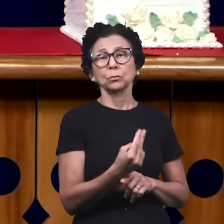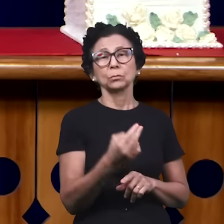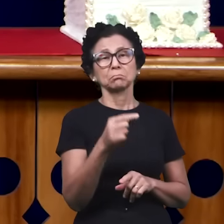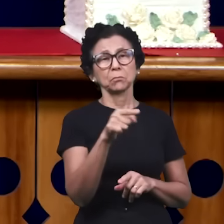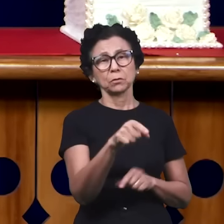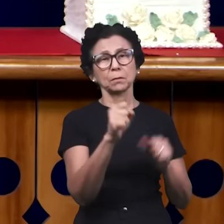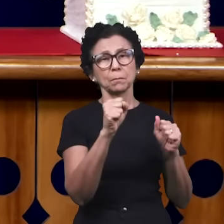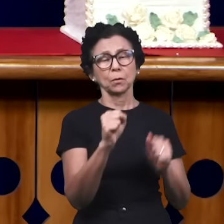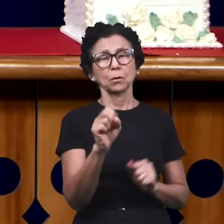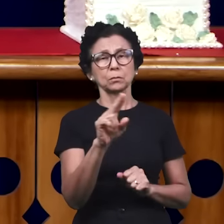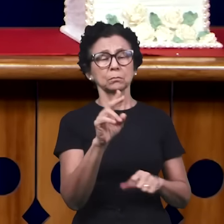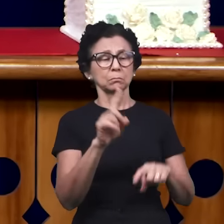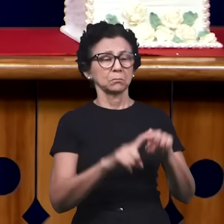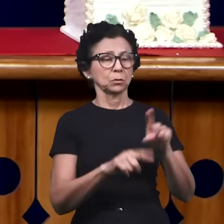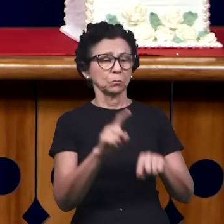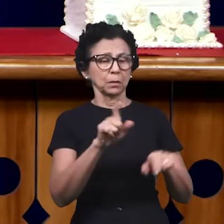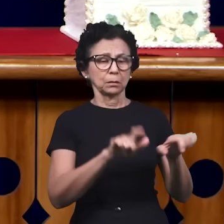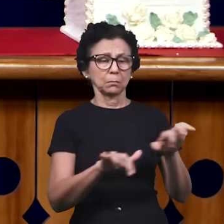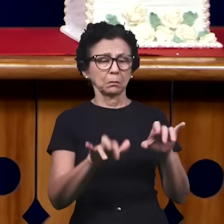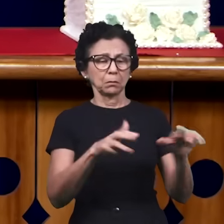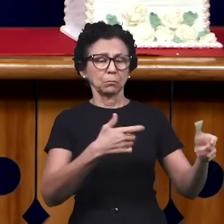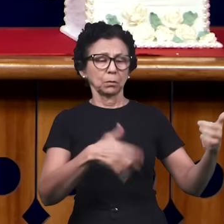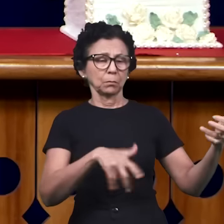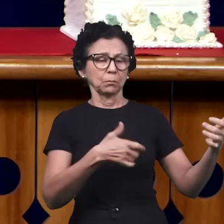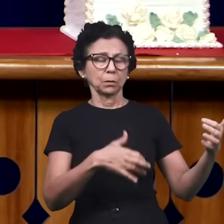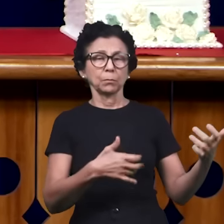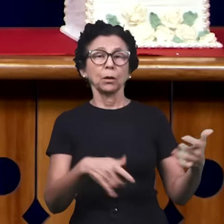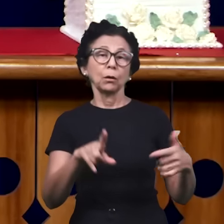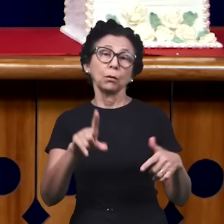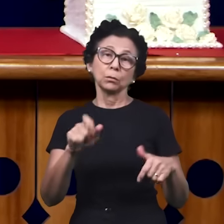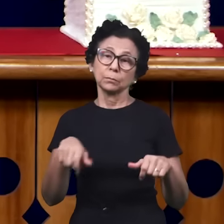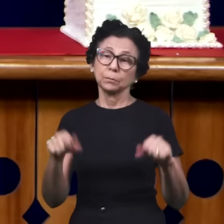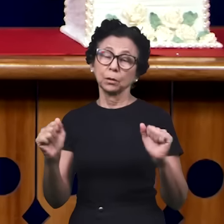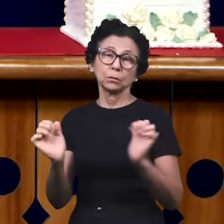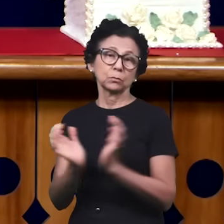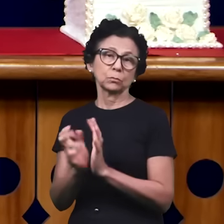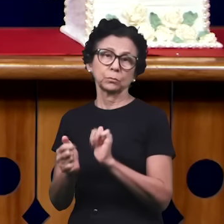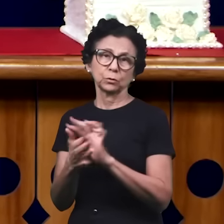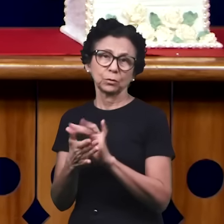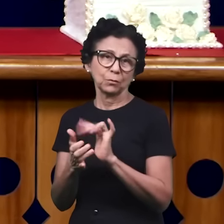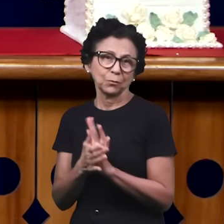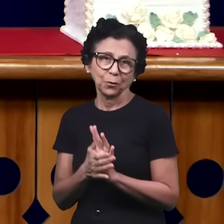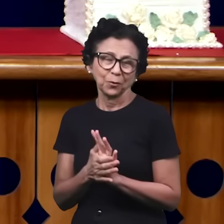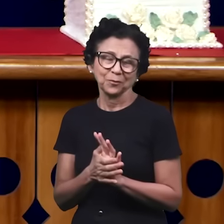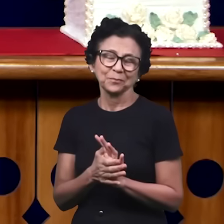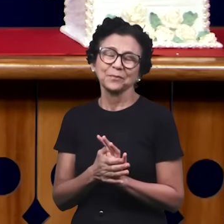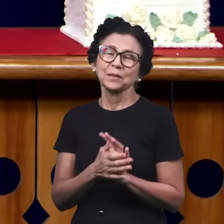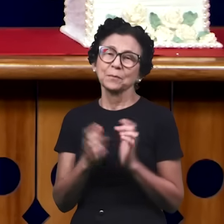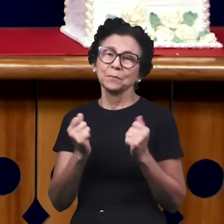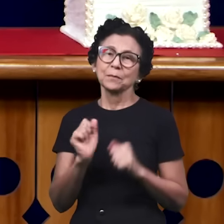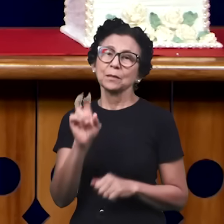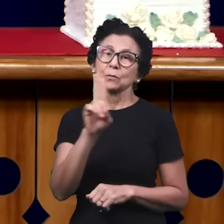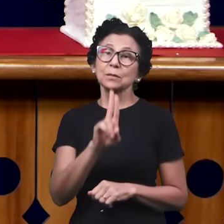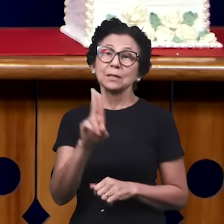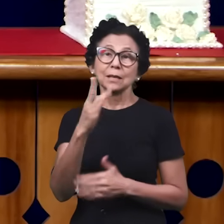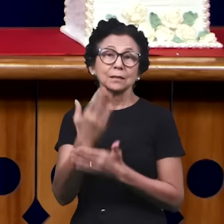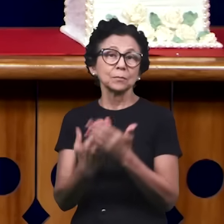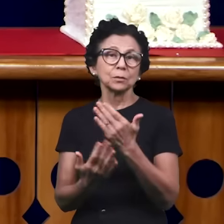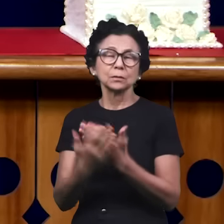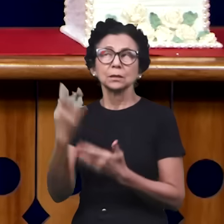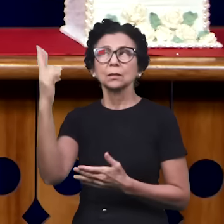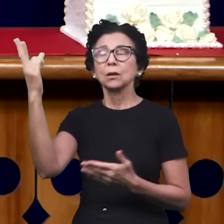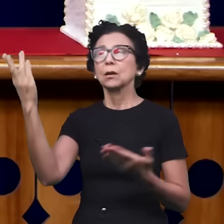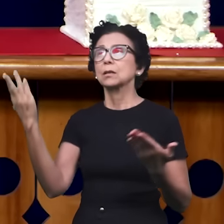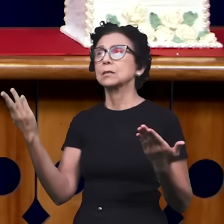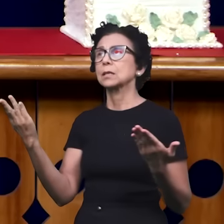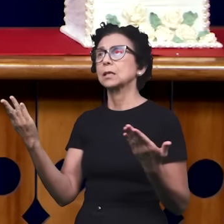usado no louvor, ou você vai ser usado, às vezes, no grupo de louvor, na hora de cantar. Seja um instrumento na mão do Senhor. Se torne disponível, Senhor, eu